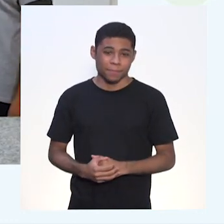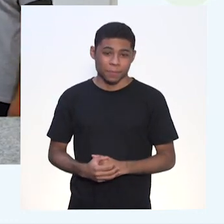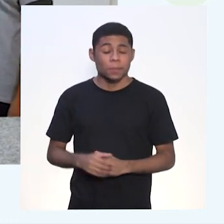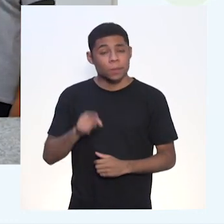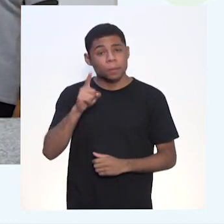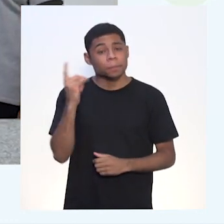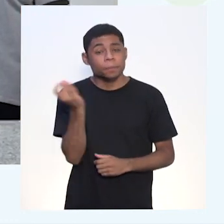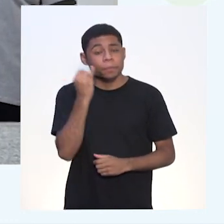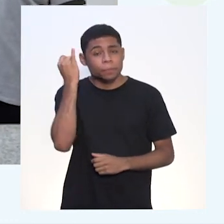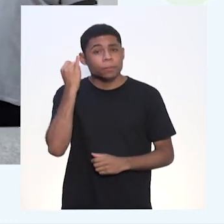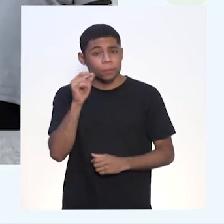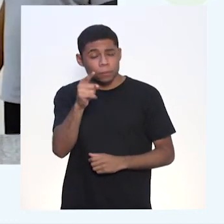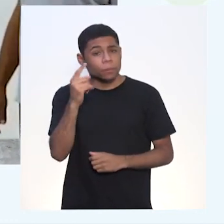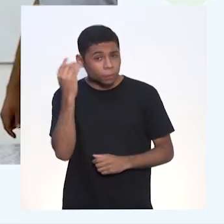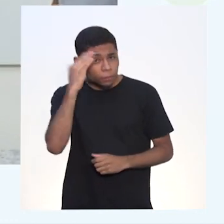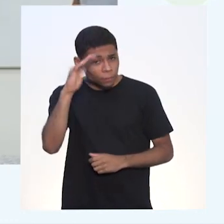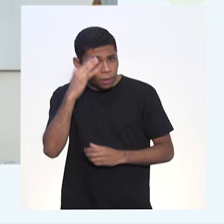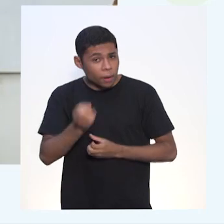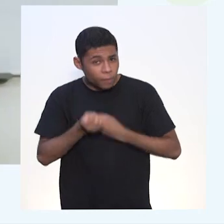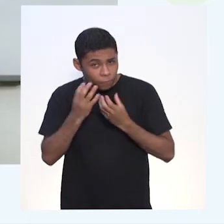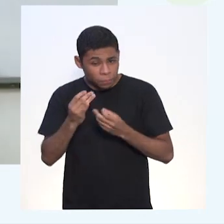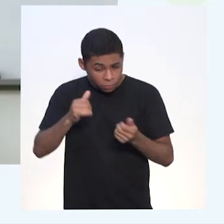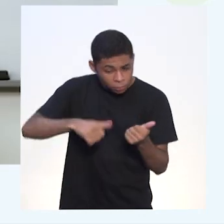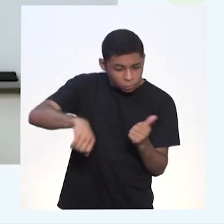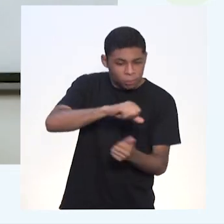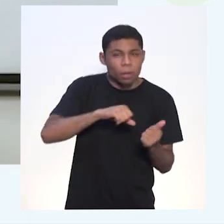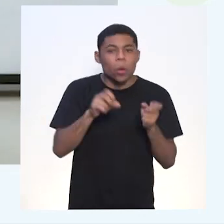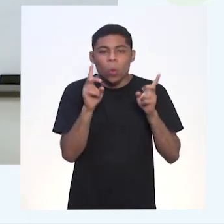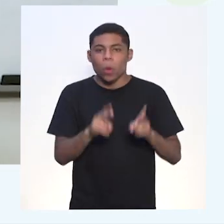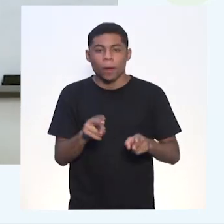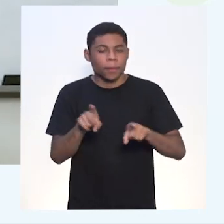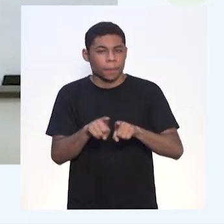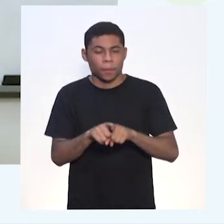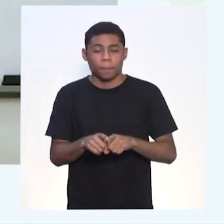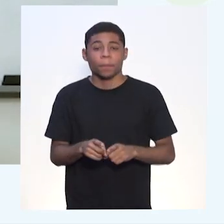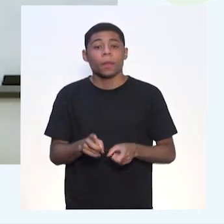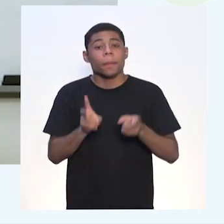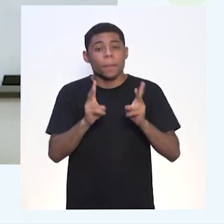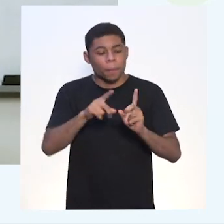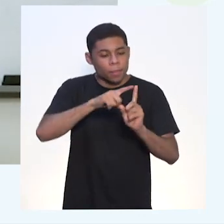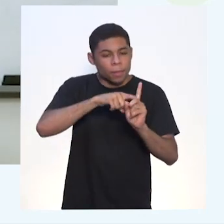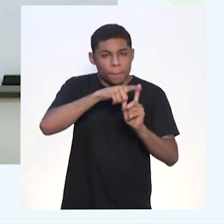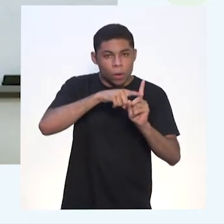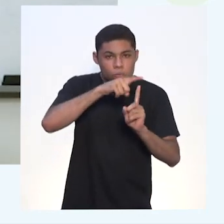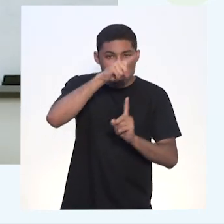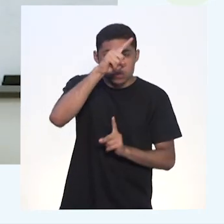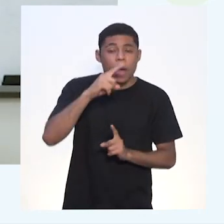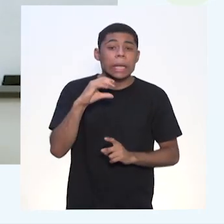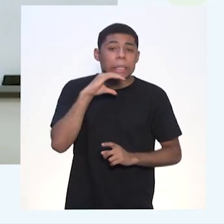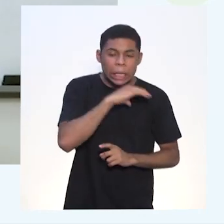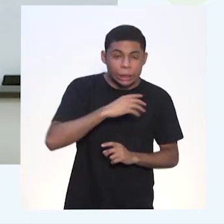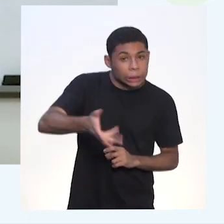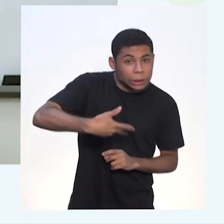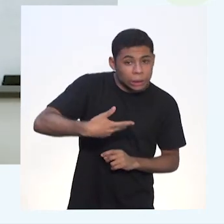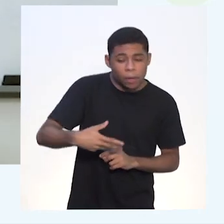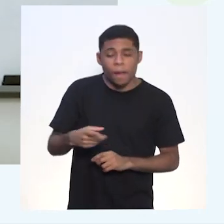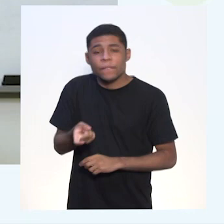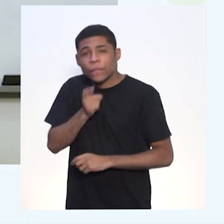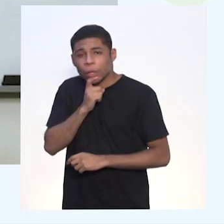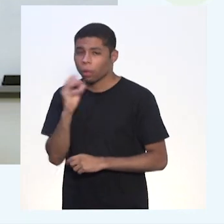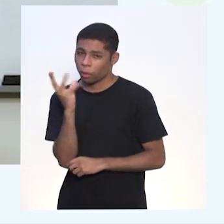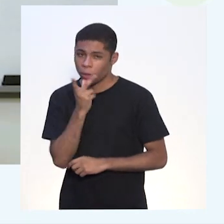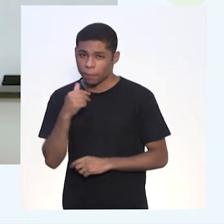é importante para as transformações? É importante para transformações, só que como a gente já viu no exemplo da temperatura, tudo vai ter que